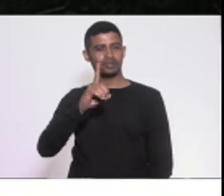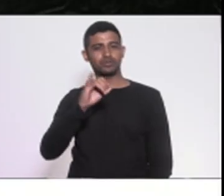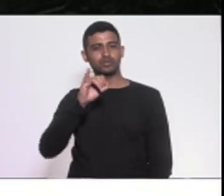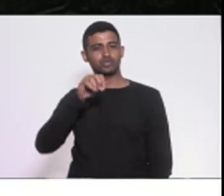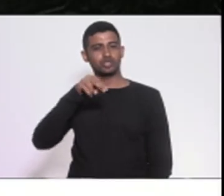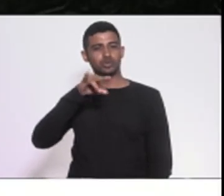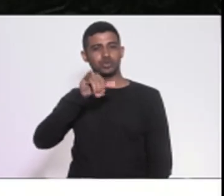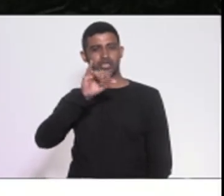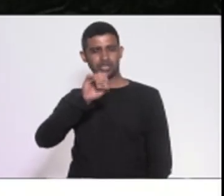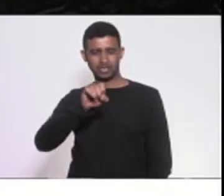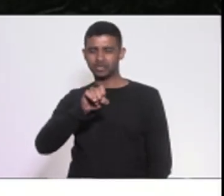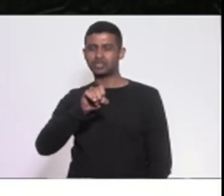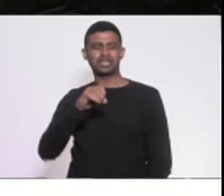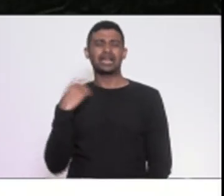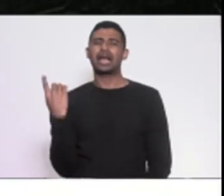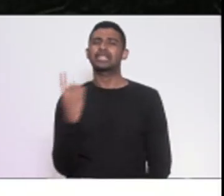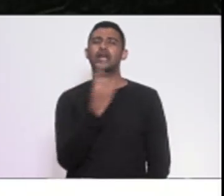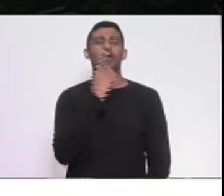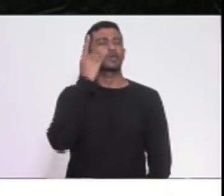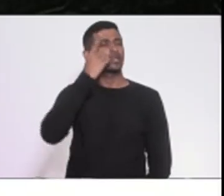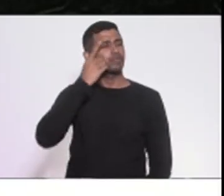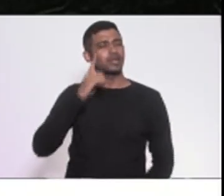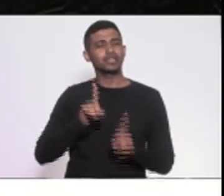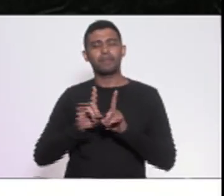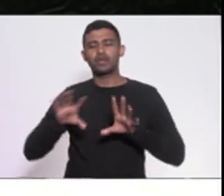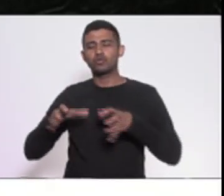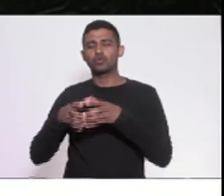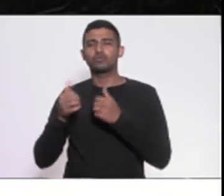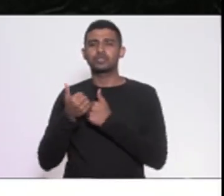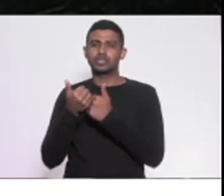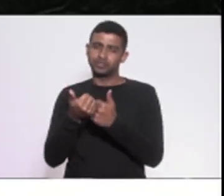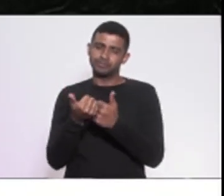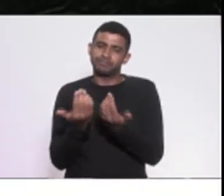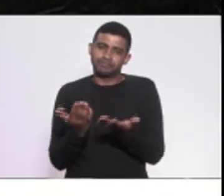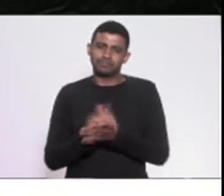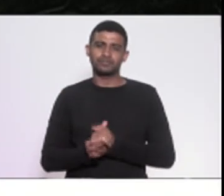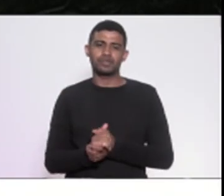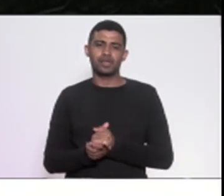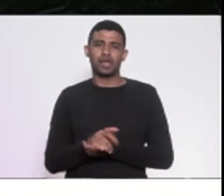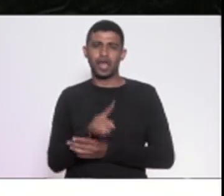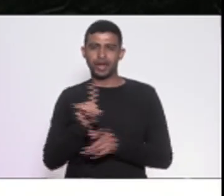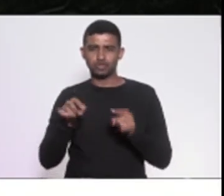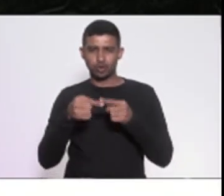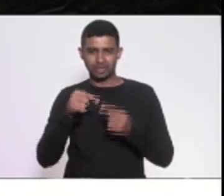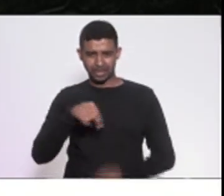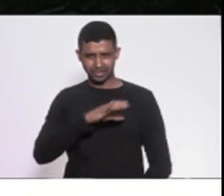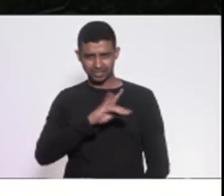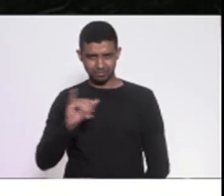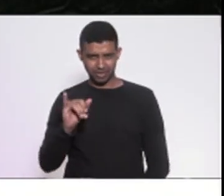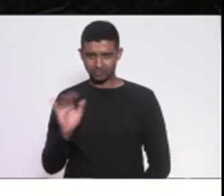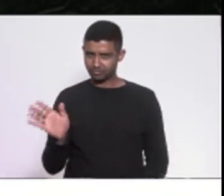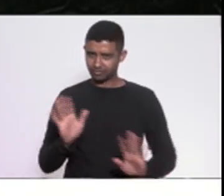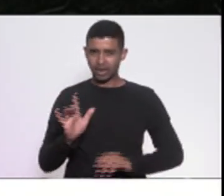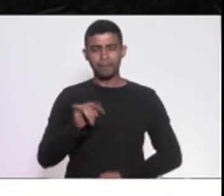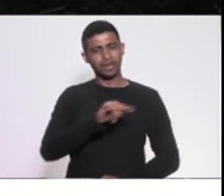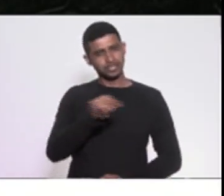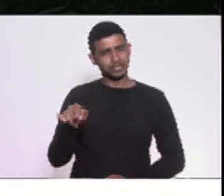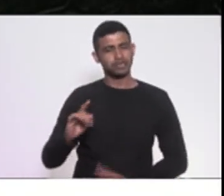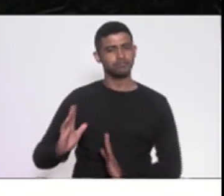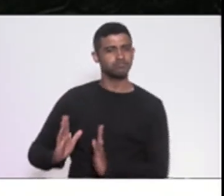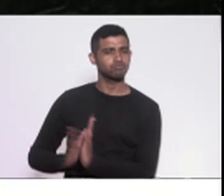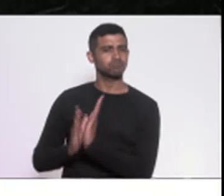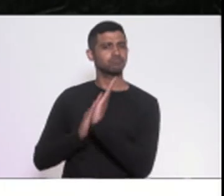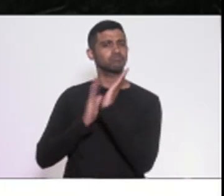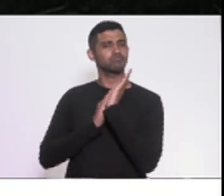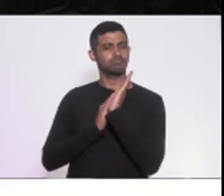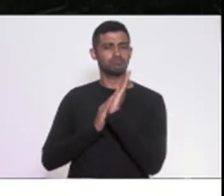outros deputados, a todas as outras assessorias que, embora não integrassem a nossa CPI, mas que nos prestigiaram